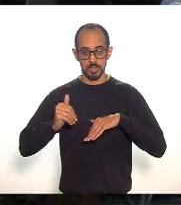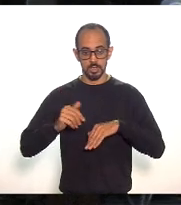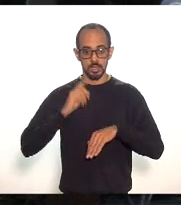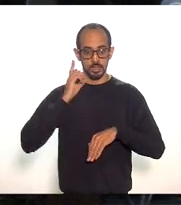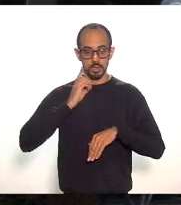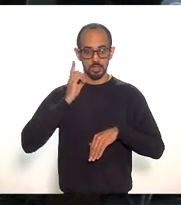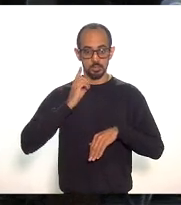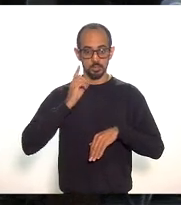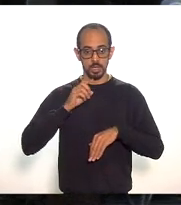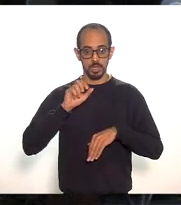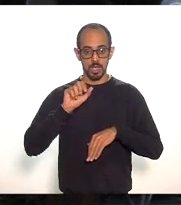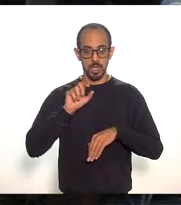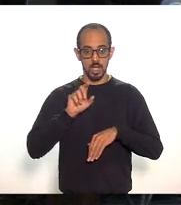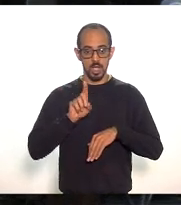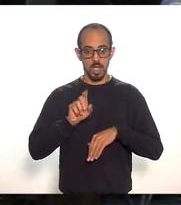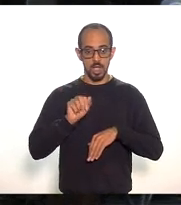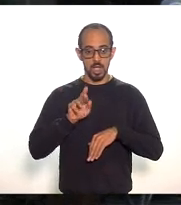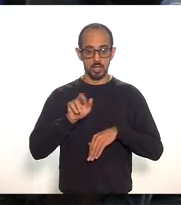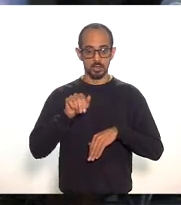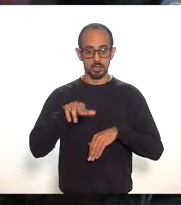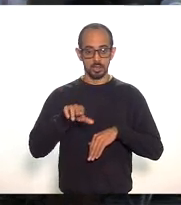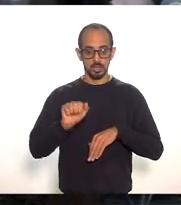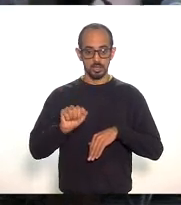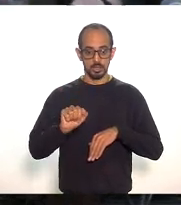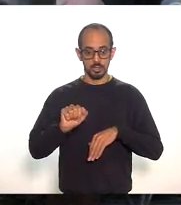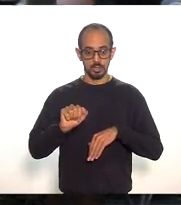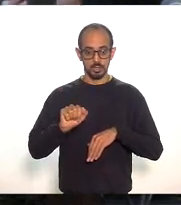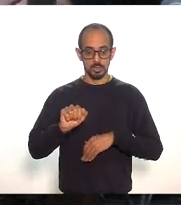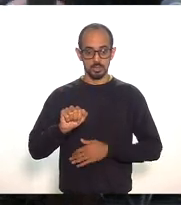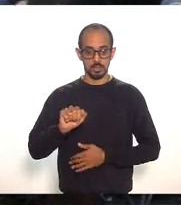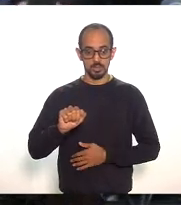Deputada Adriana Baltazar.